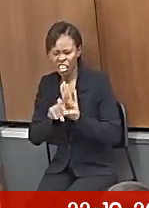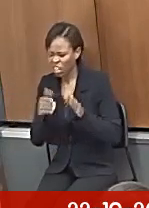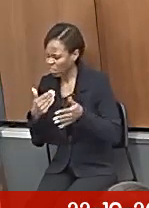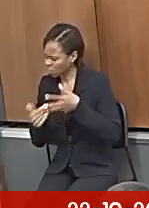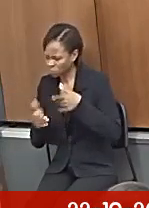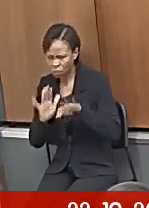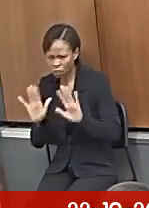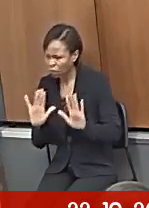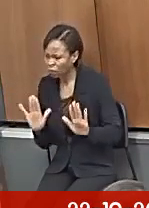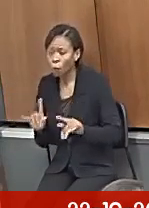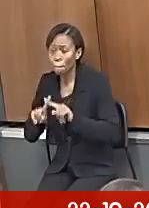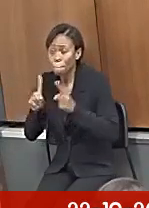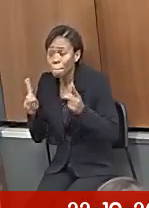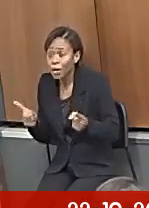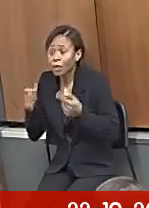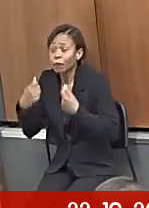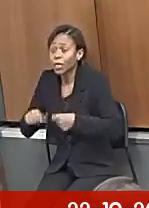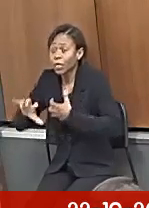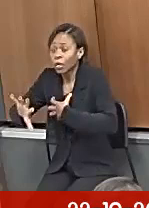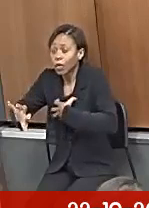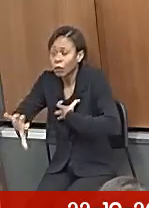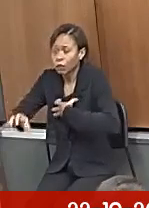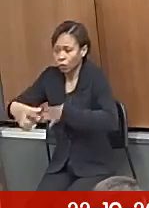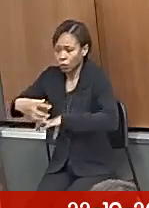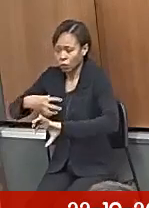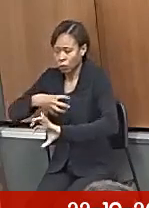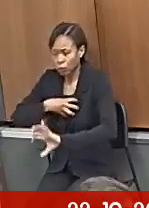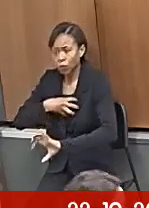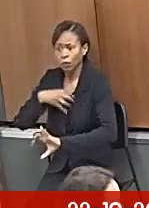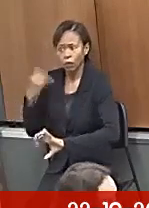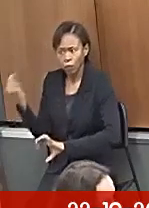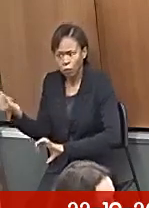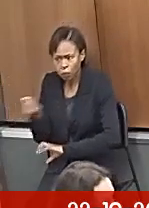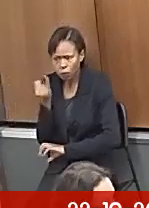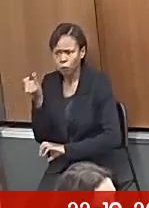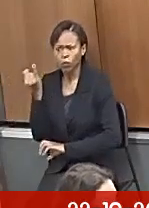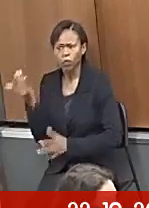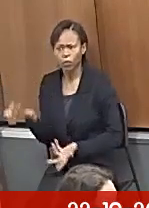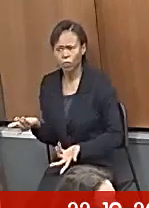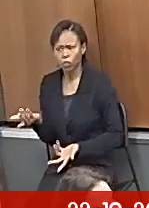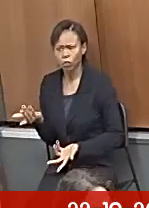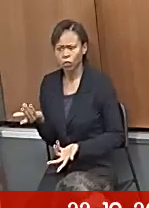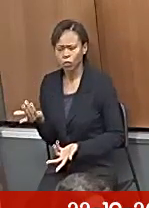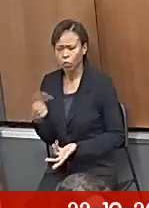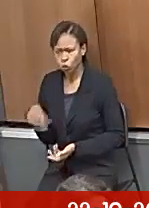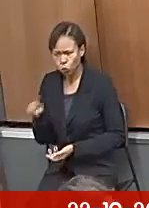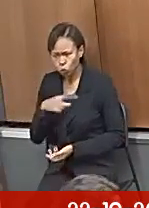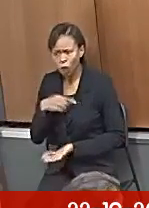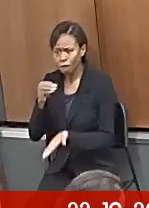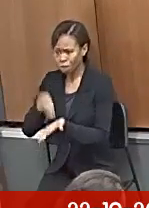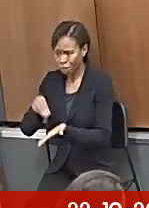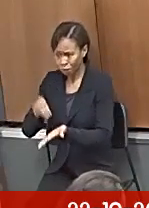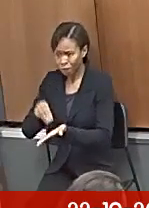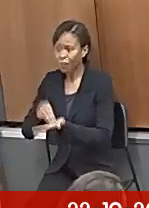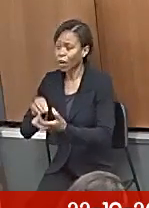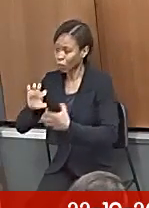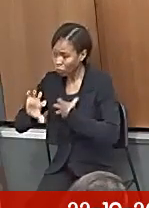independente de lei, é um caso de empatia, o que nós estamos perdendo no dia a dia, através dos